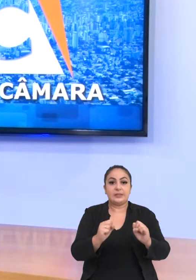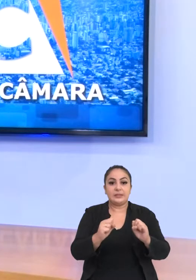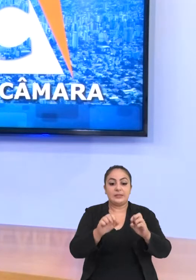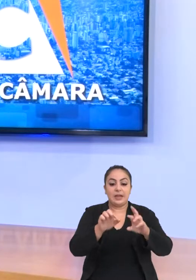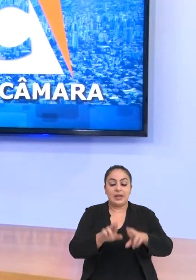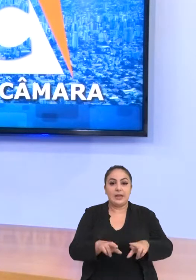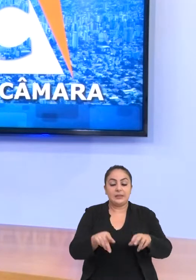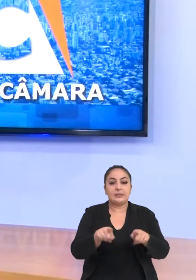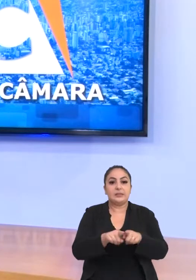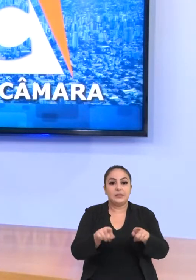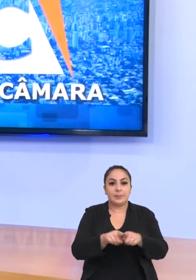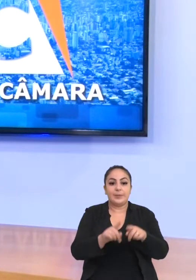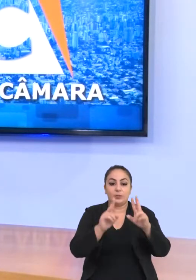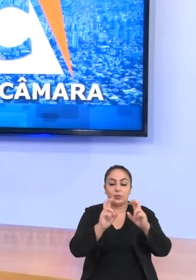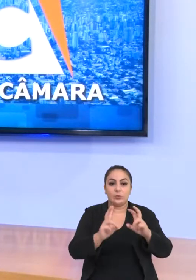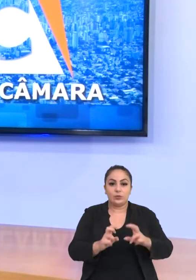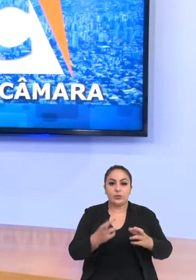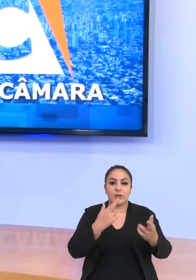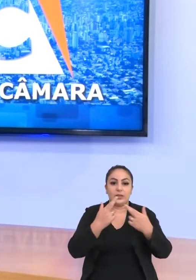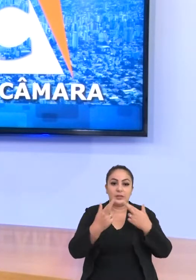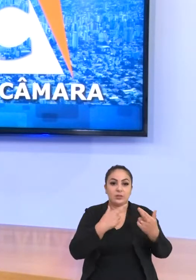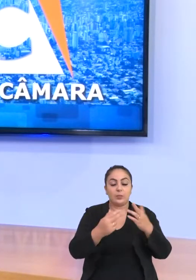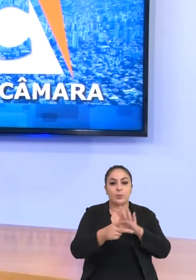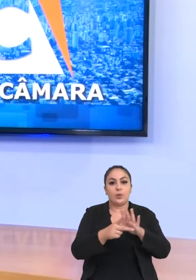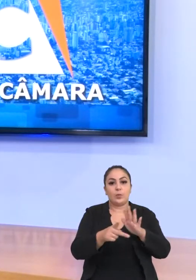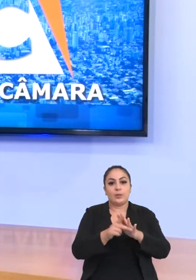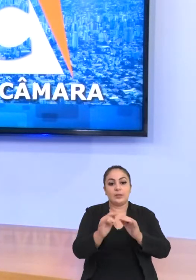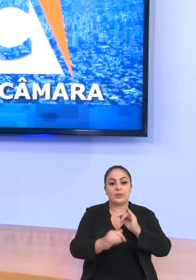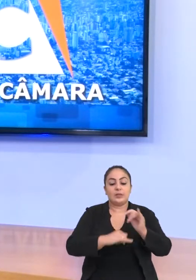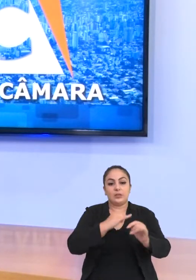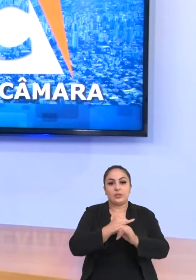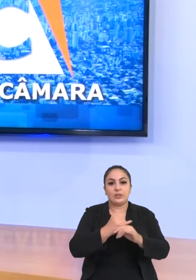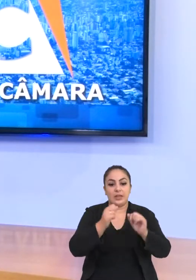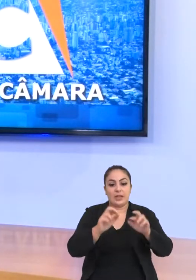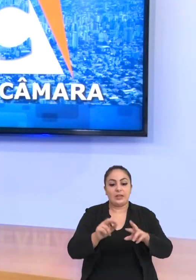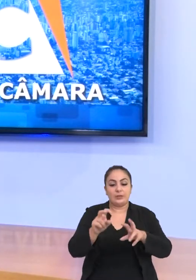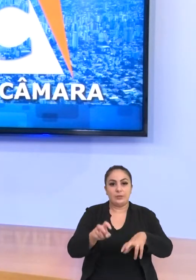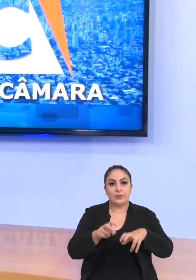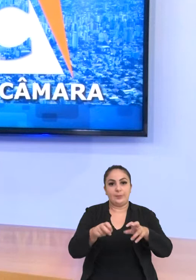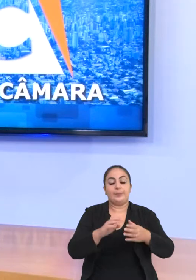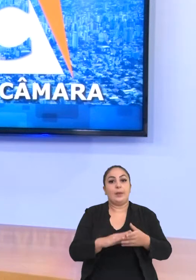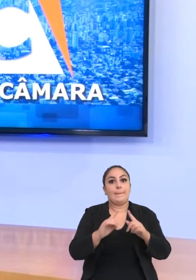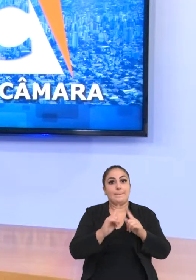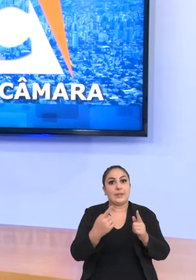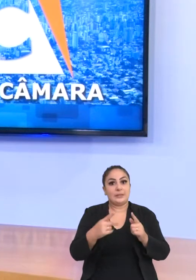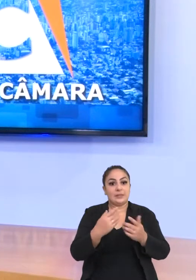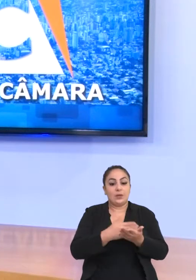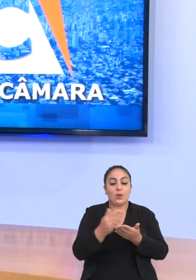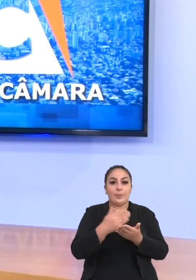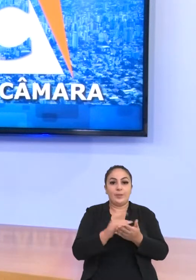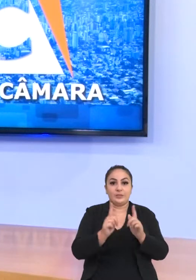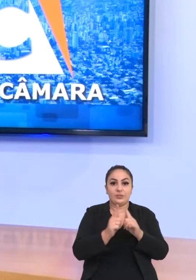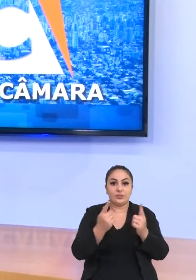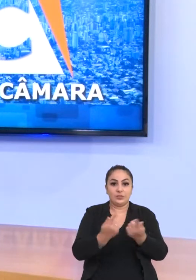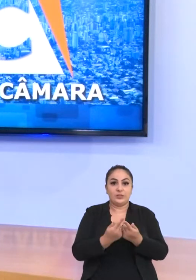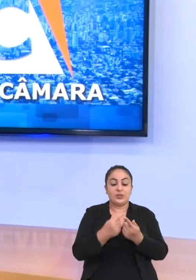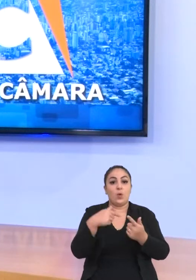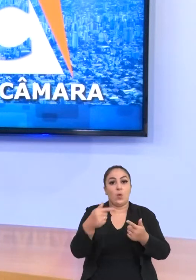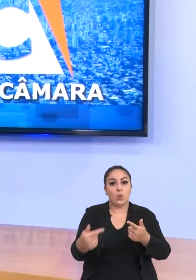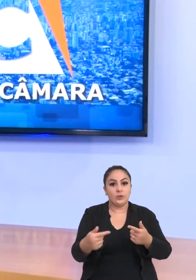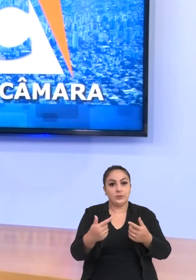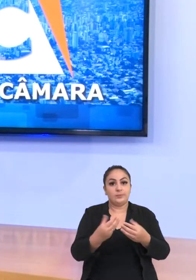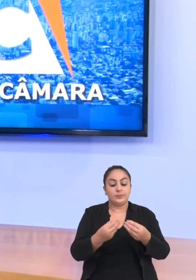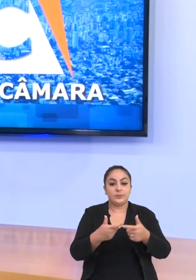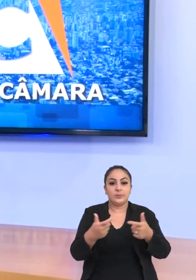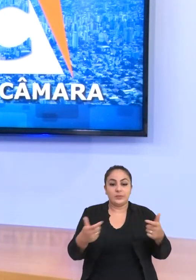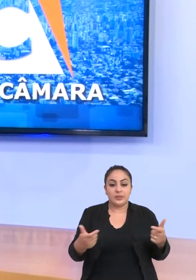da Secretaria da área, além das questões relacionadas à internet no meio rural. Mas neste início de